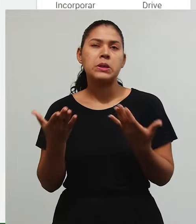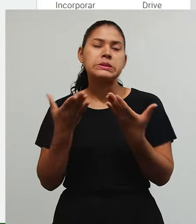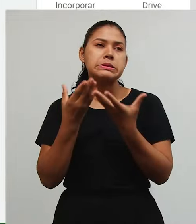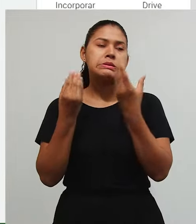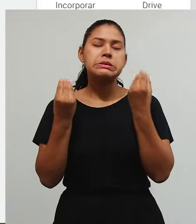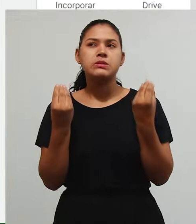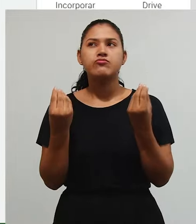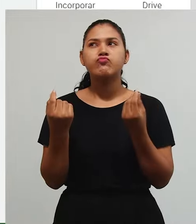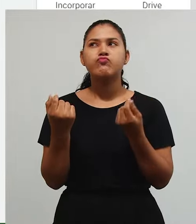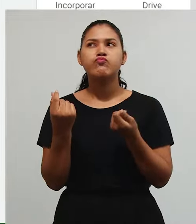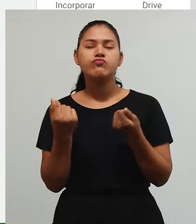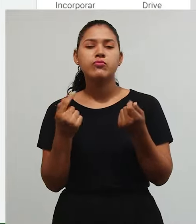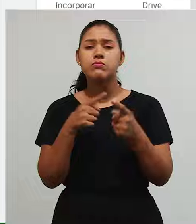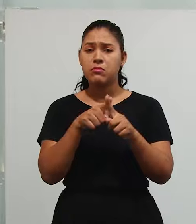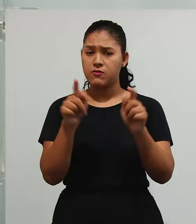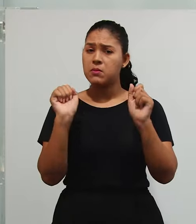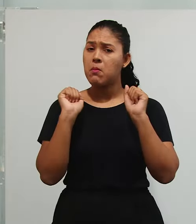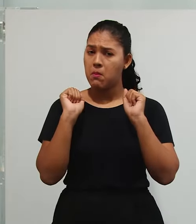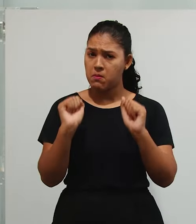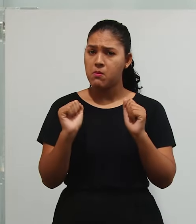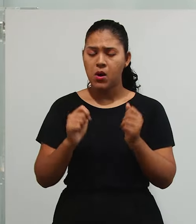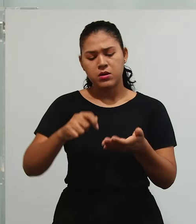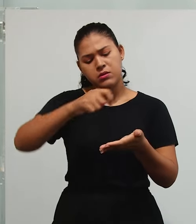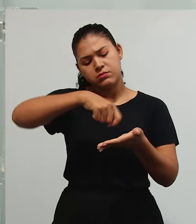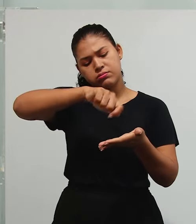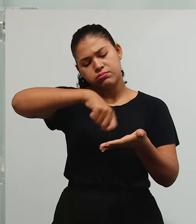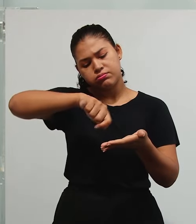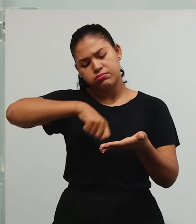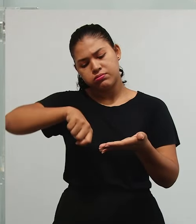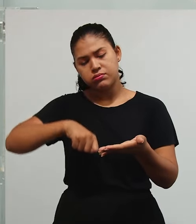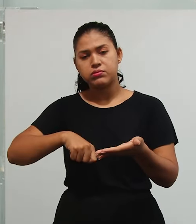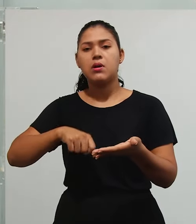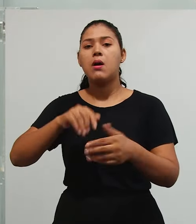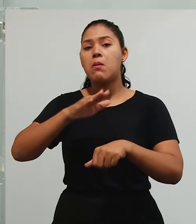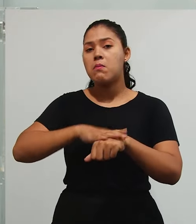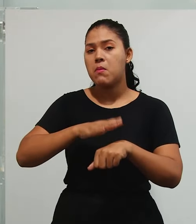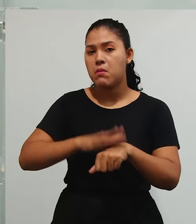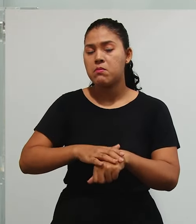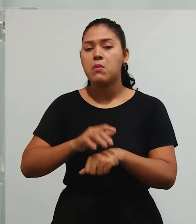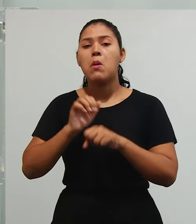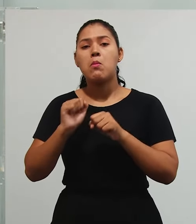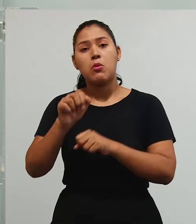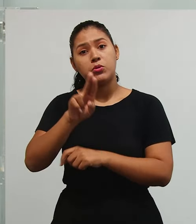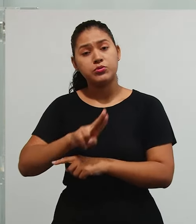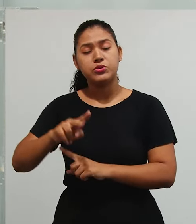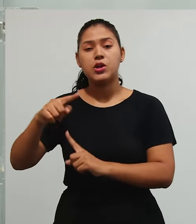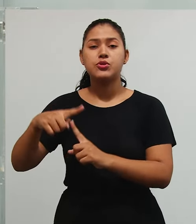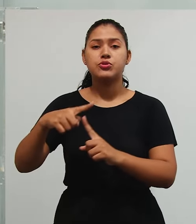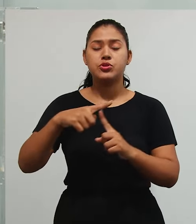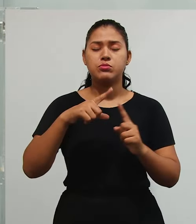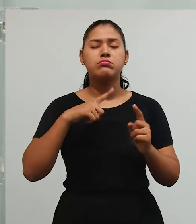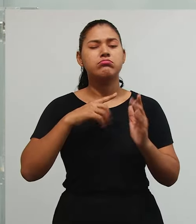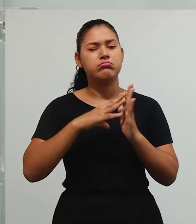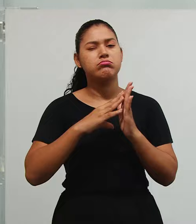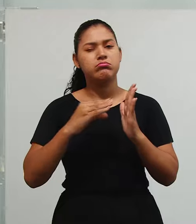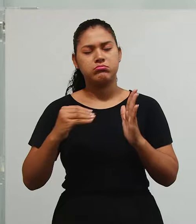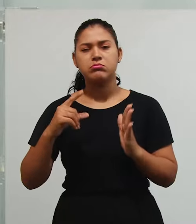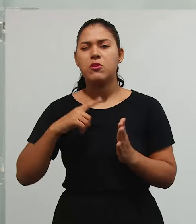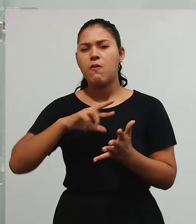evidentemente, mas aí você vai redigir lá o seu poema, aí você vai fazer em forma de soneto, em forma de, não sei,